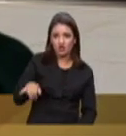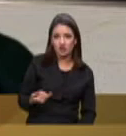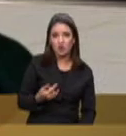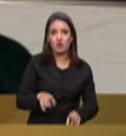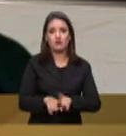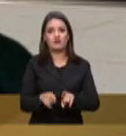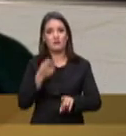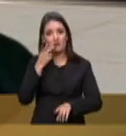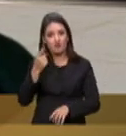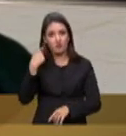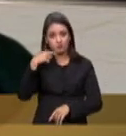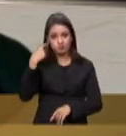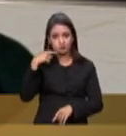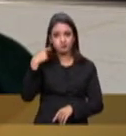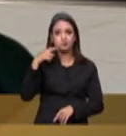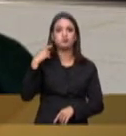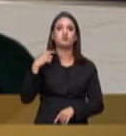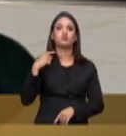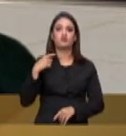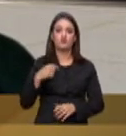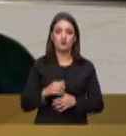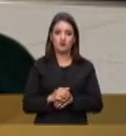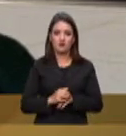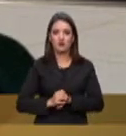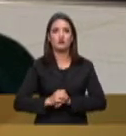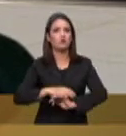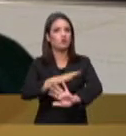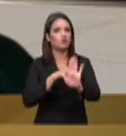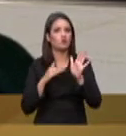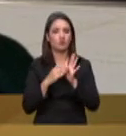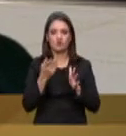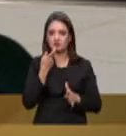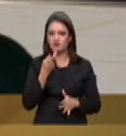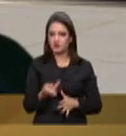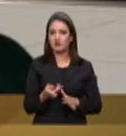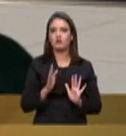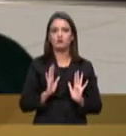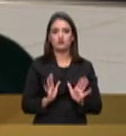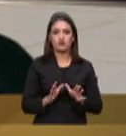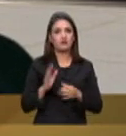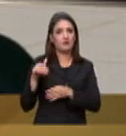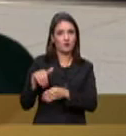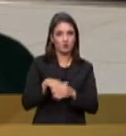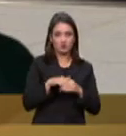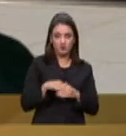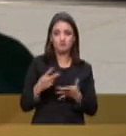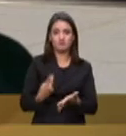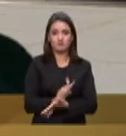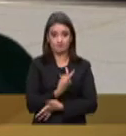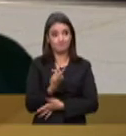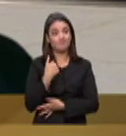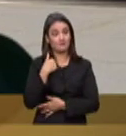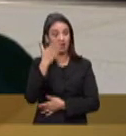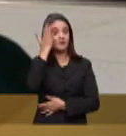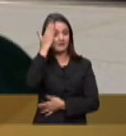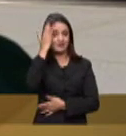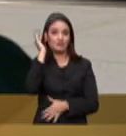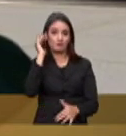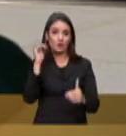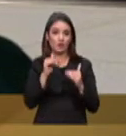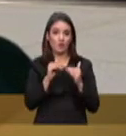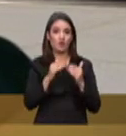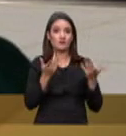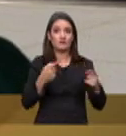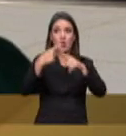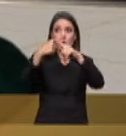proficiente advogado, doutor Gustavo, e todas as manifestações ocorridas e os votos proferidos, diante da concorrência com